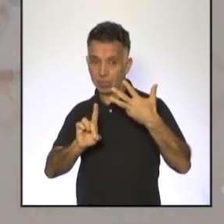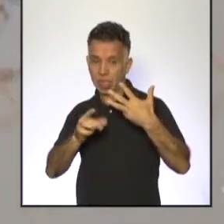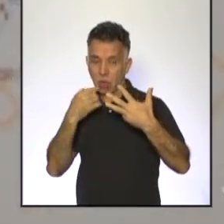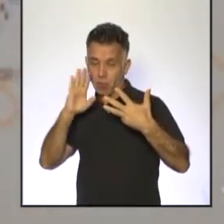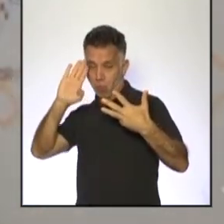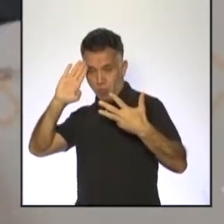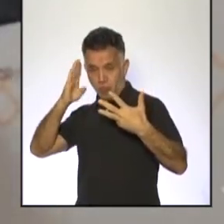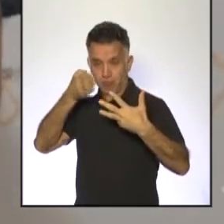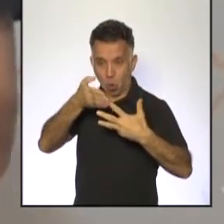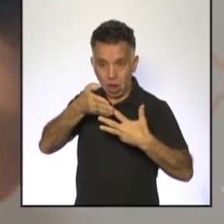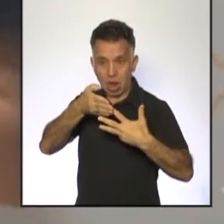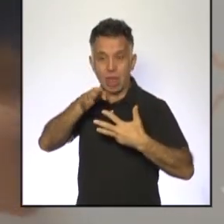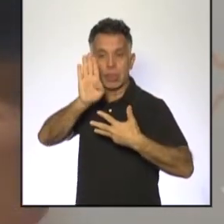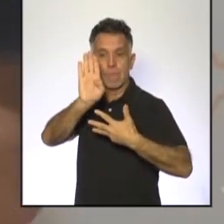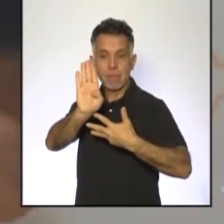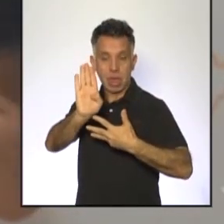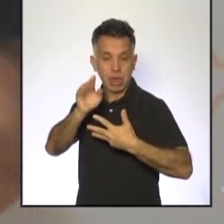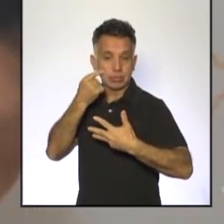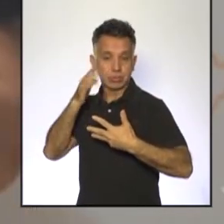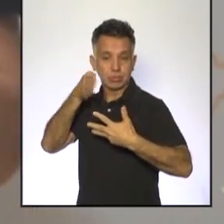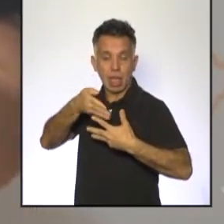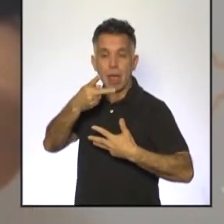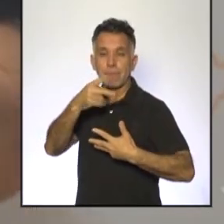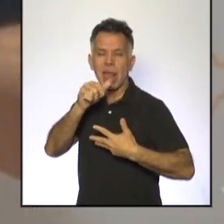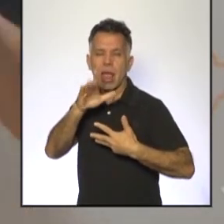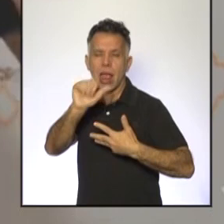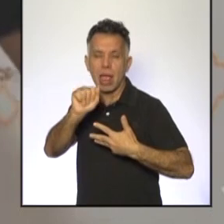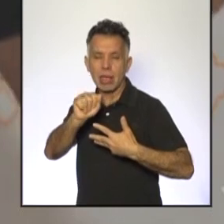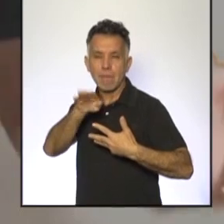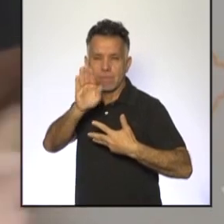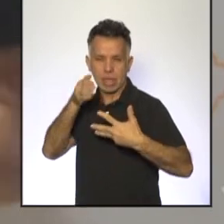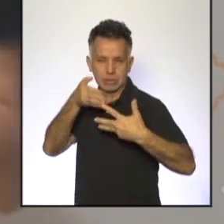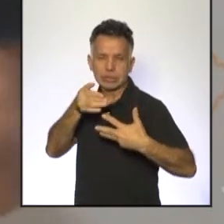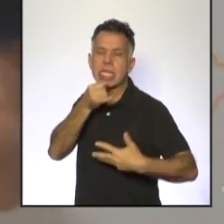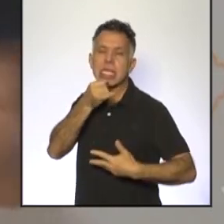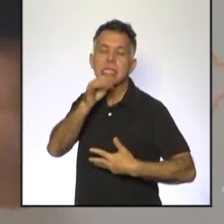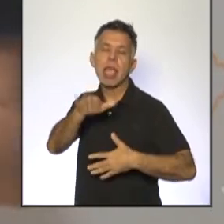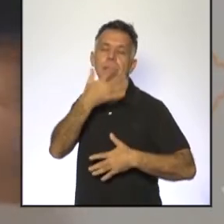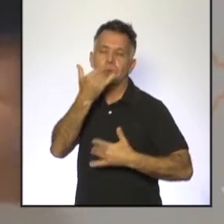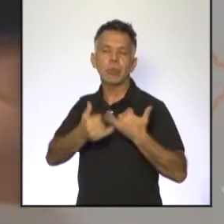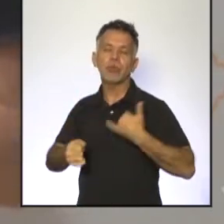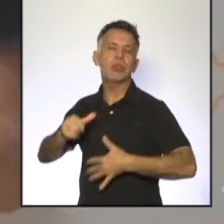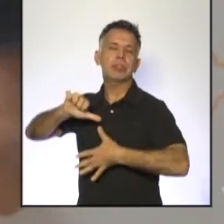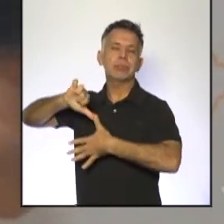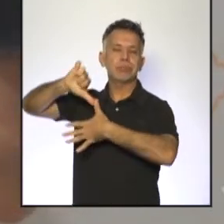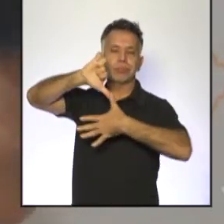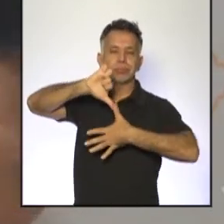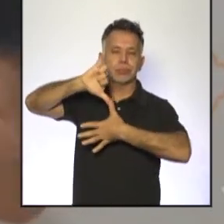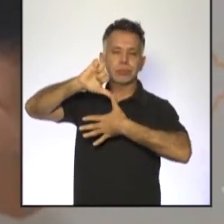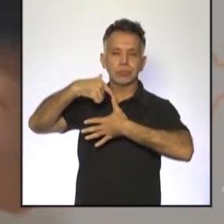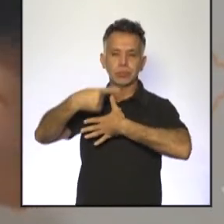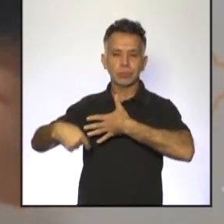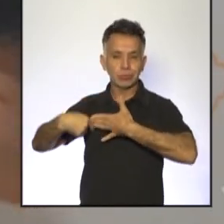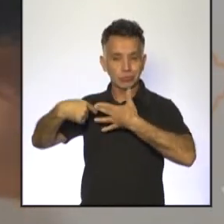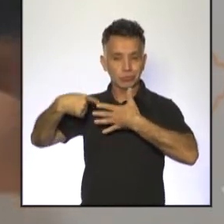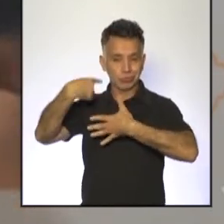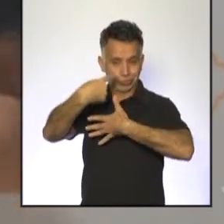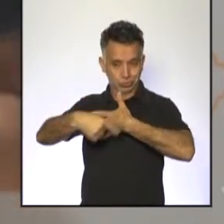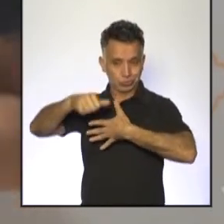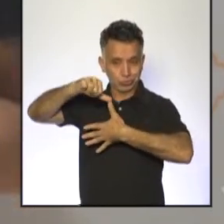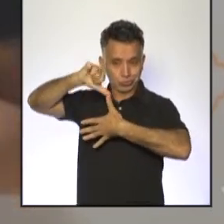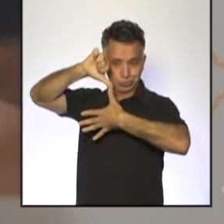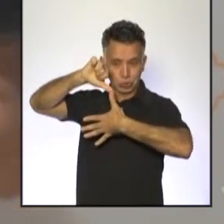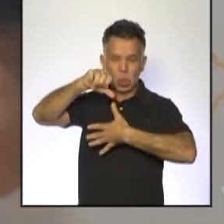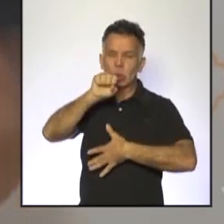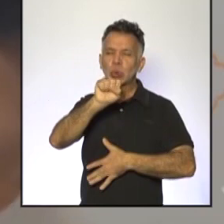B. Vamos pensar que a placa B seria como se fosse a placa da América do Sul, chamada também de placa sul-americana.